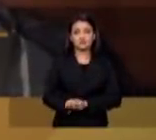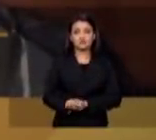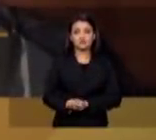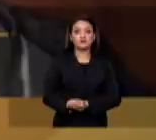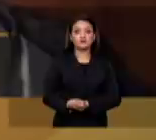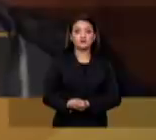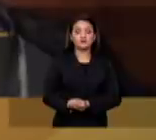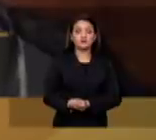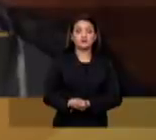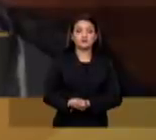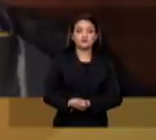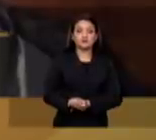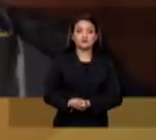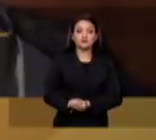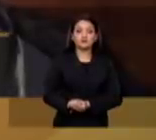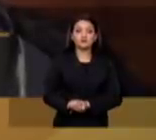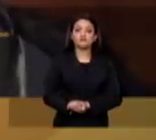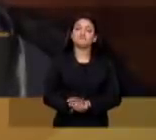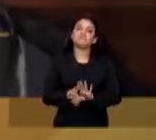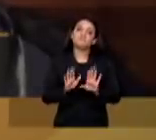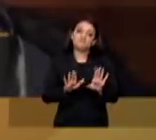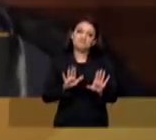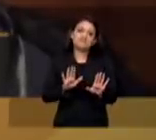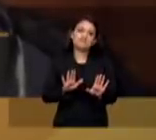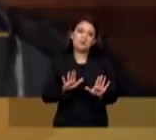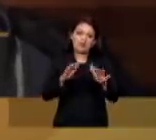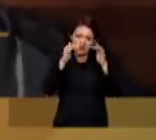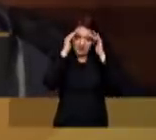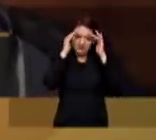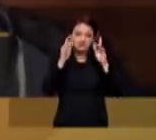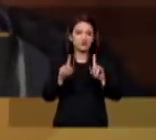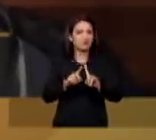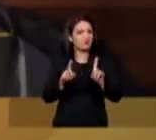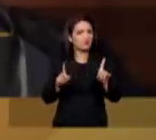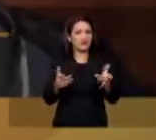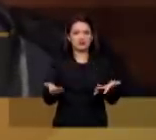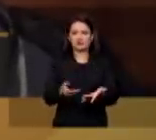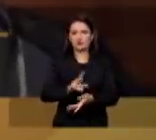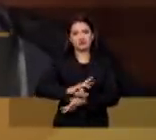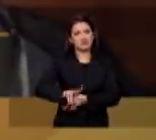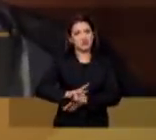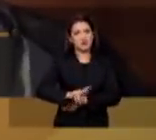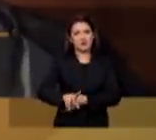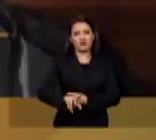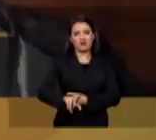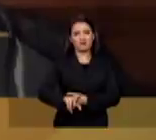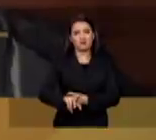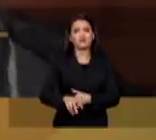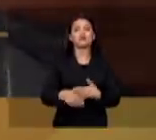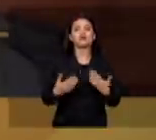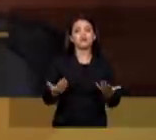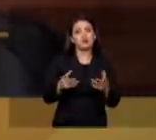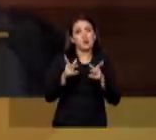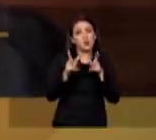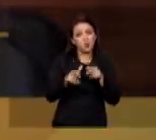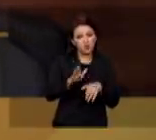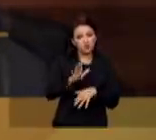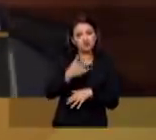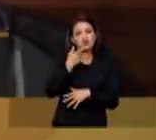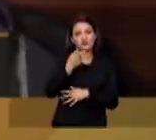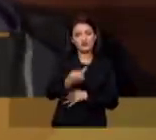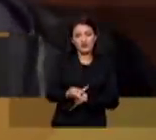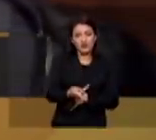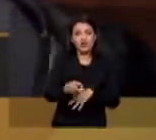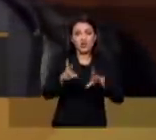Mas não é disso, com o devido respeito, não é disso que aqui se trata. E, como disse, reitero, com o